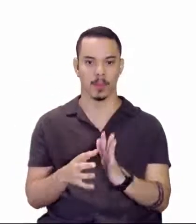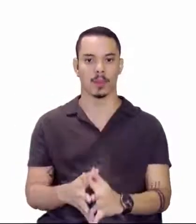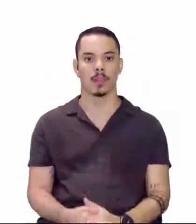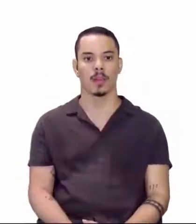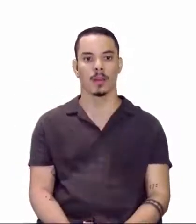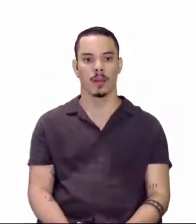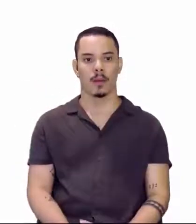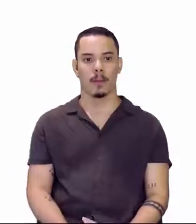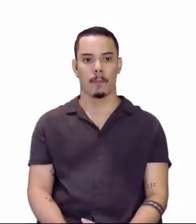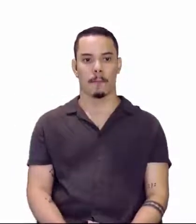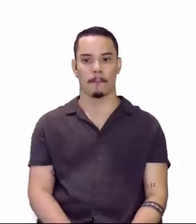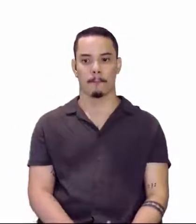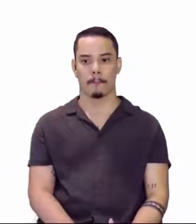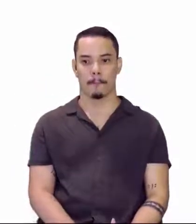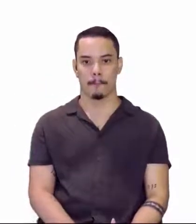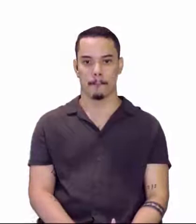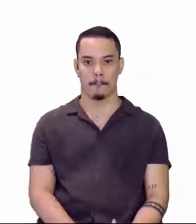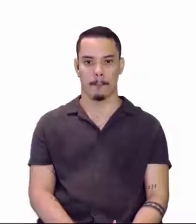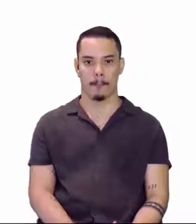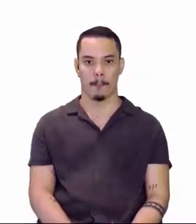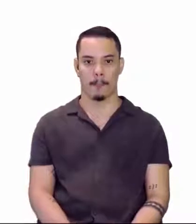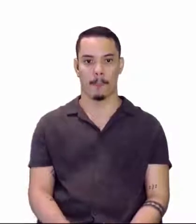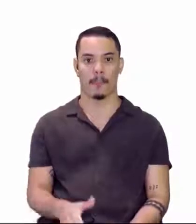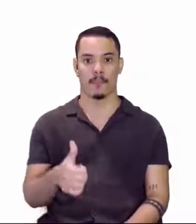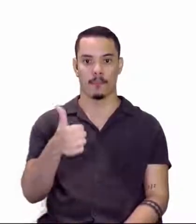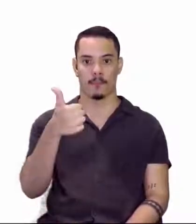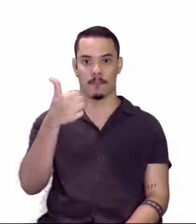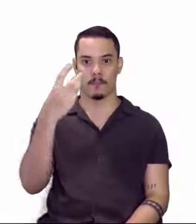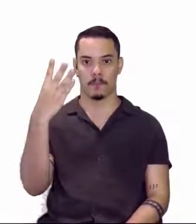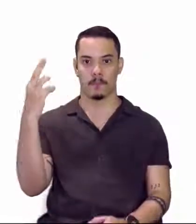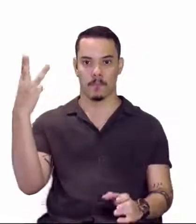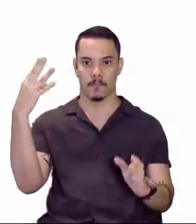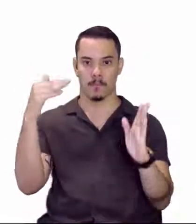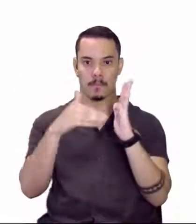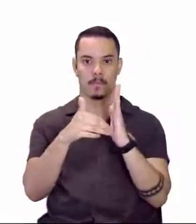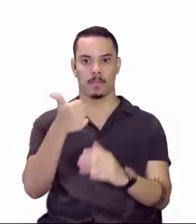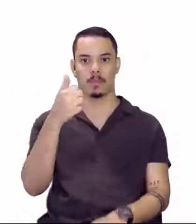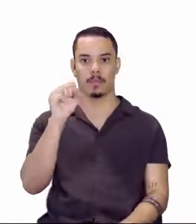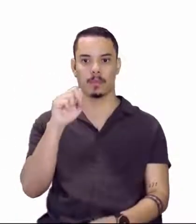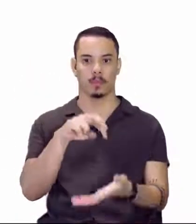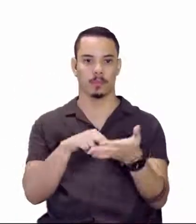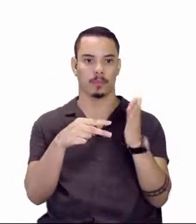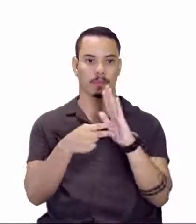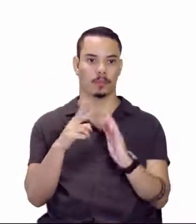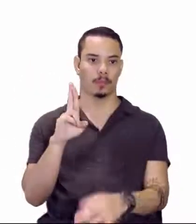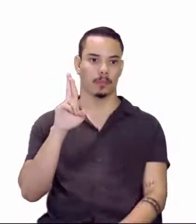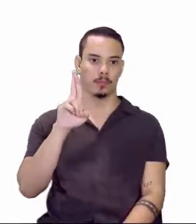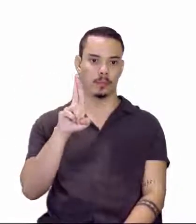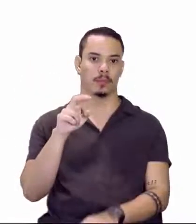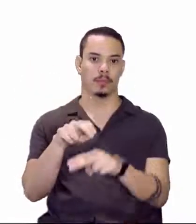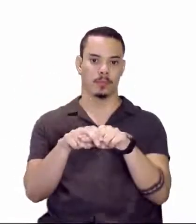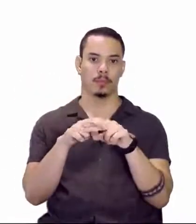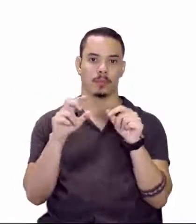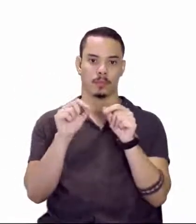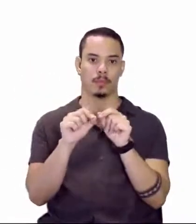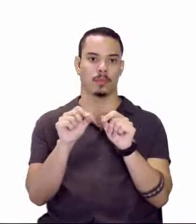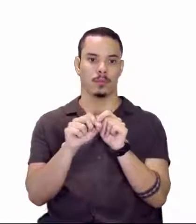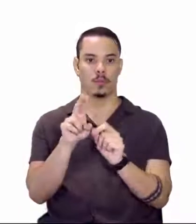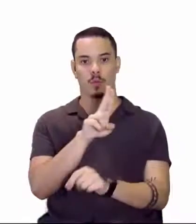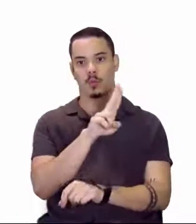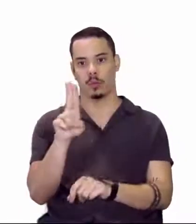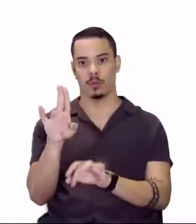1, 2, 13 a 18 são os elementos representativos. Por isso, recebe nomes